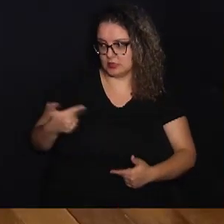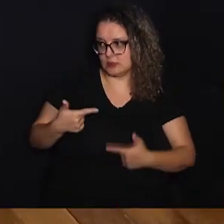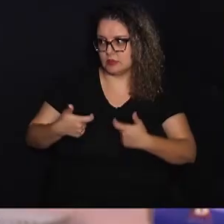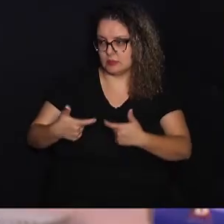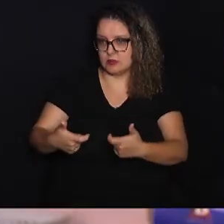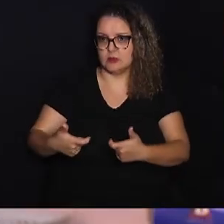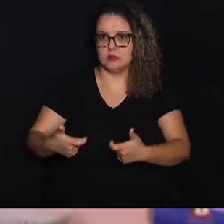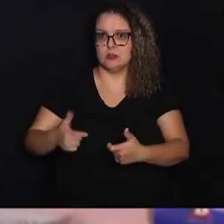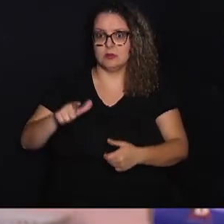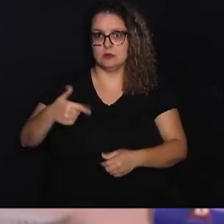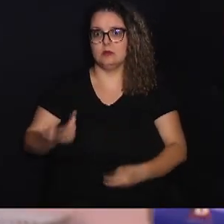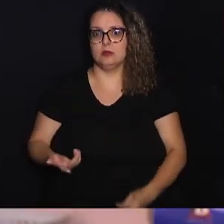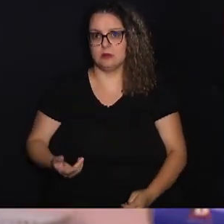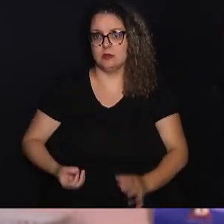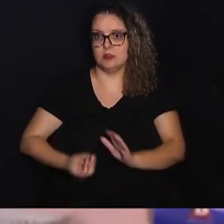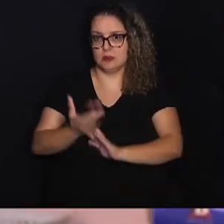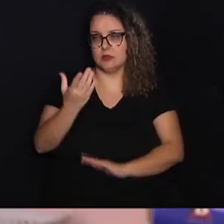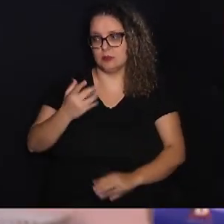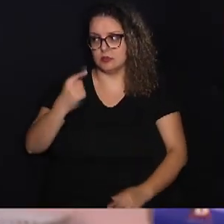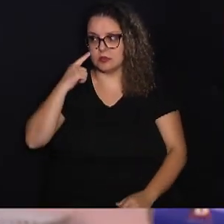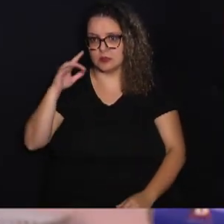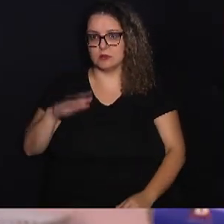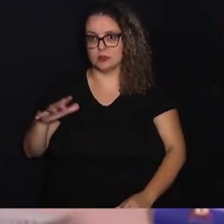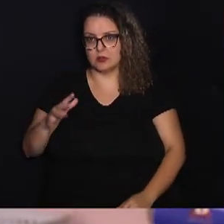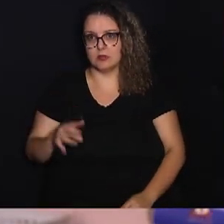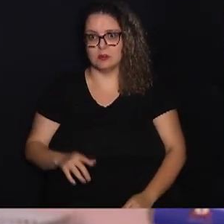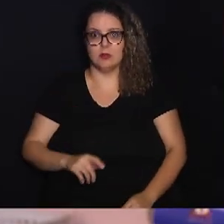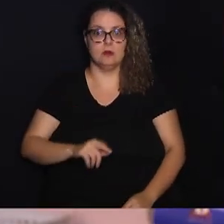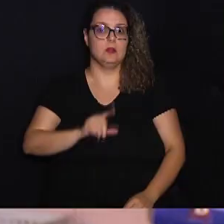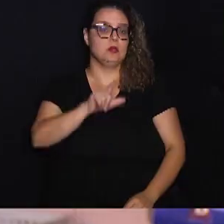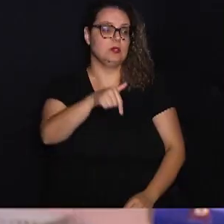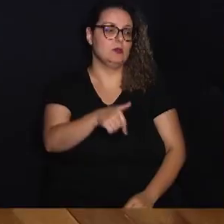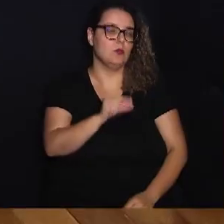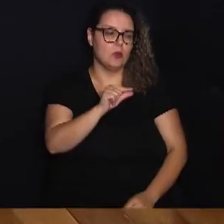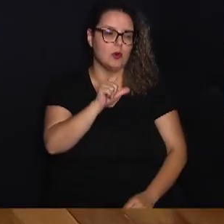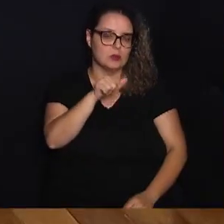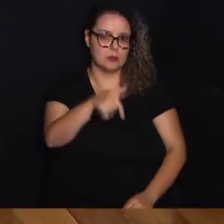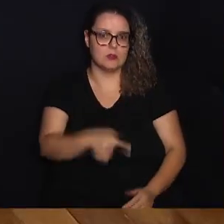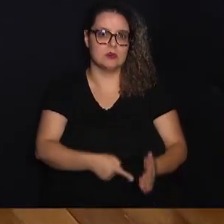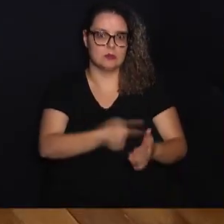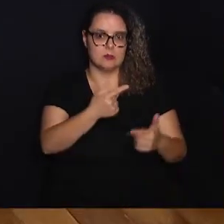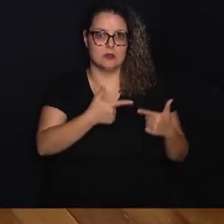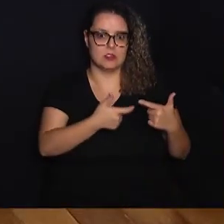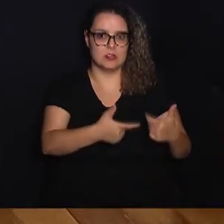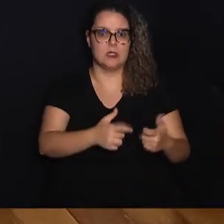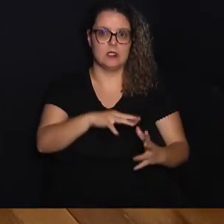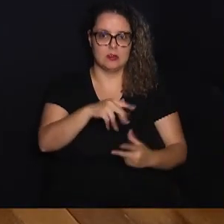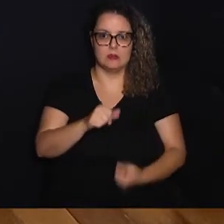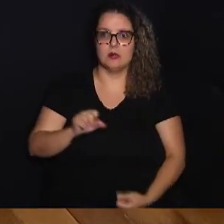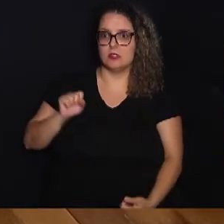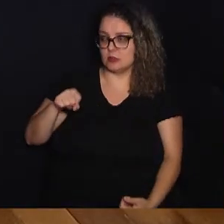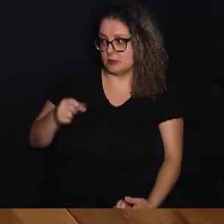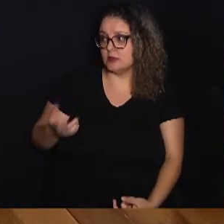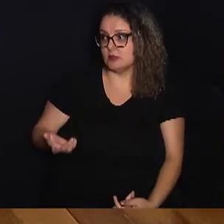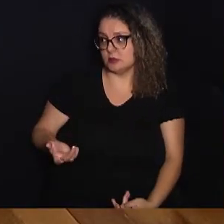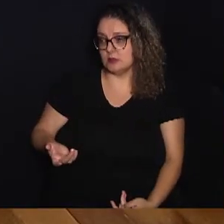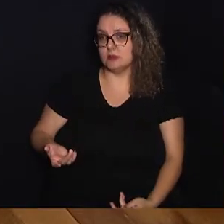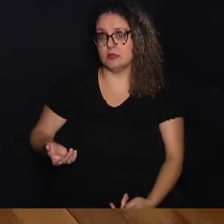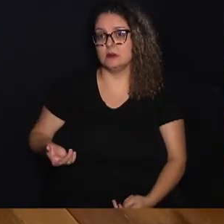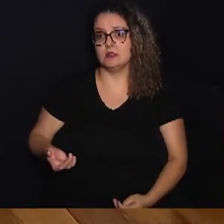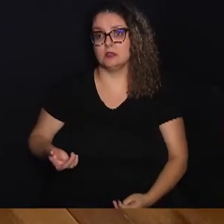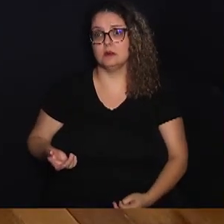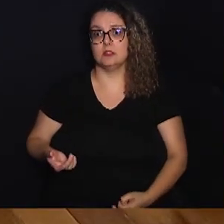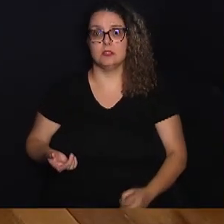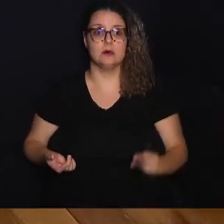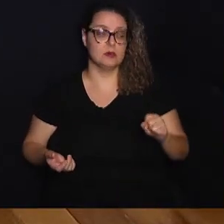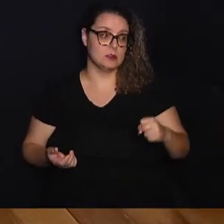bem difícil, né? Foi um pouco depois da Primeira Guerra Mundial. Depois da Primeira Guerra, isso. Né? E aí, é claro que cada lugar